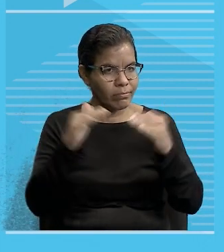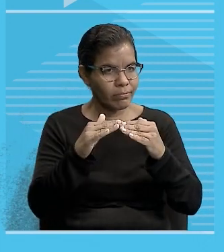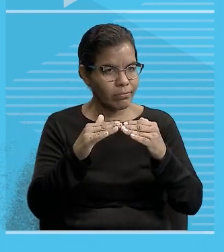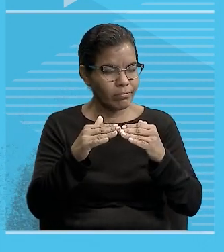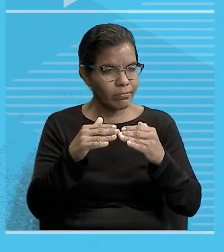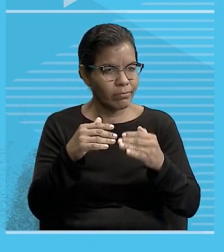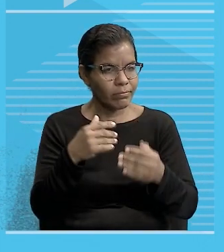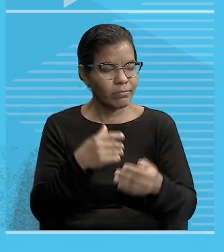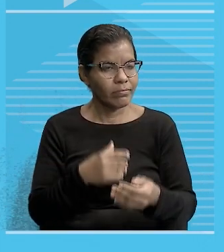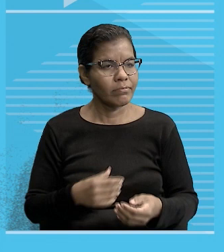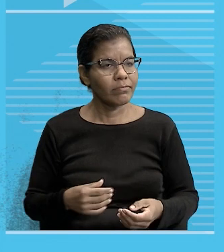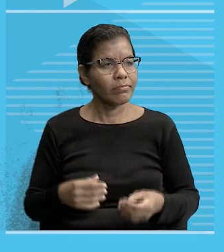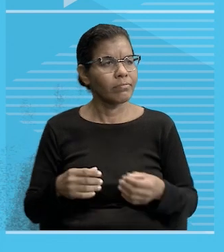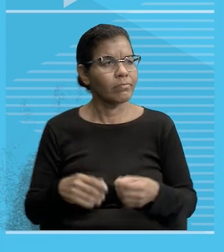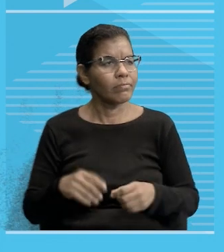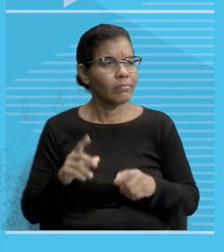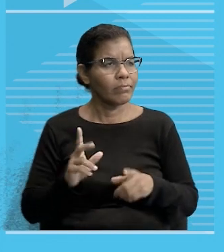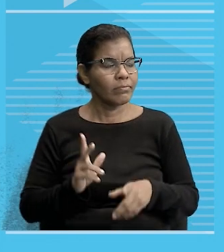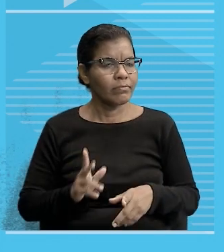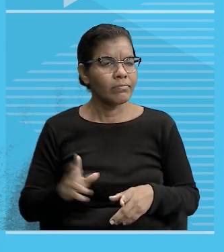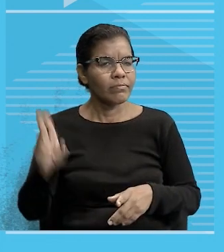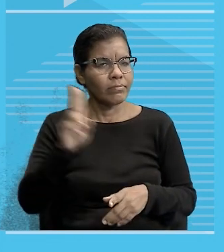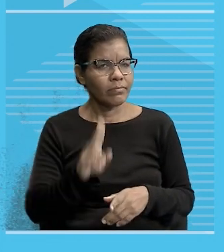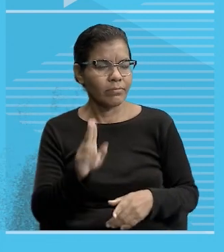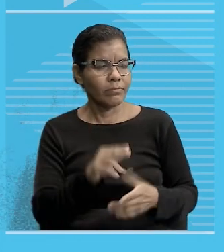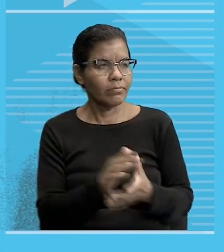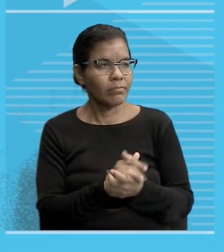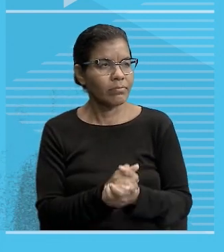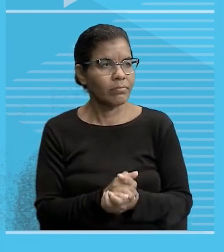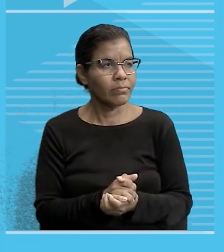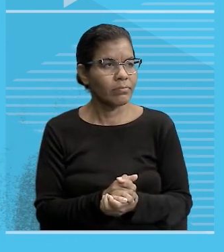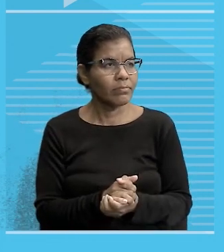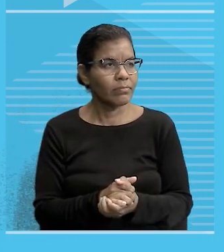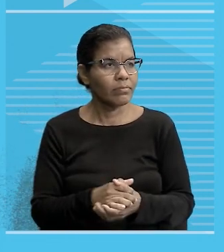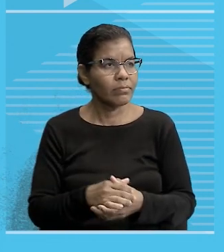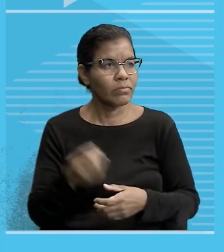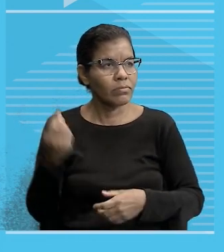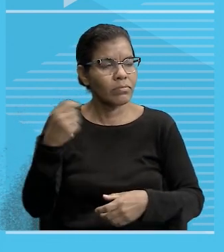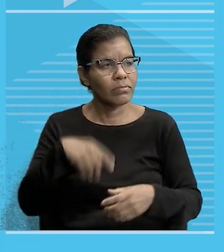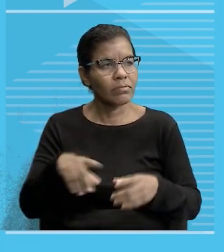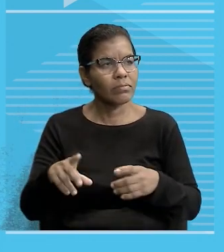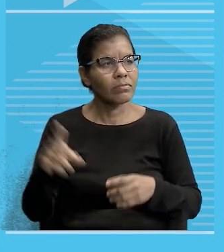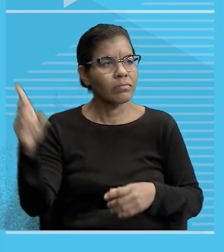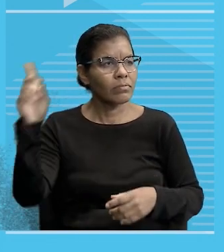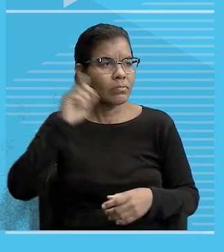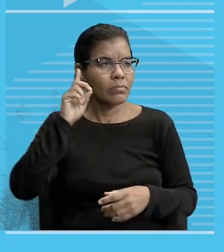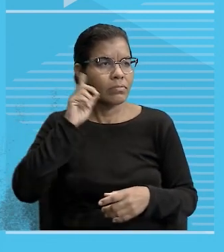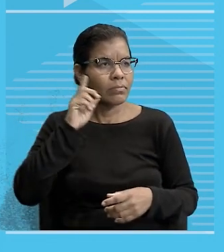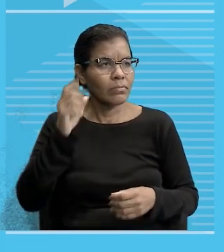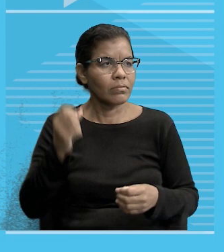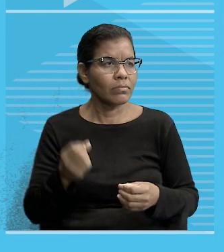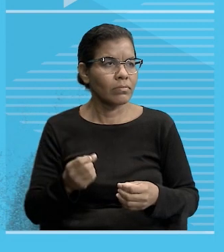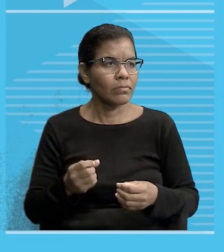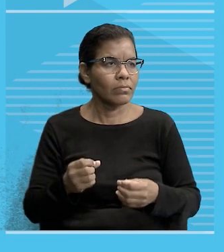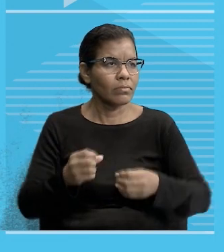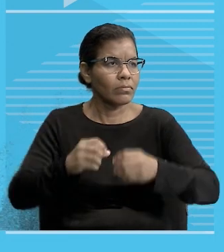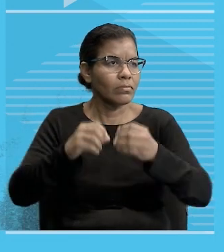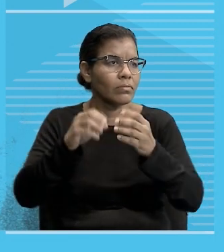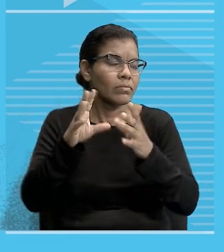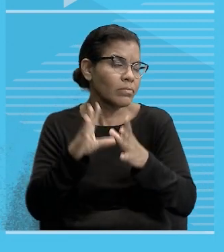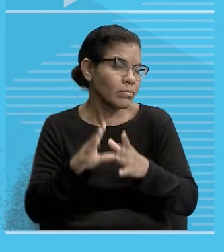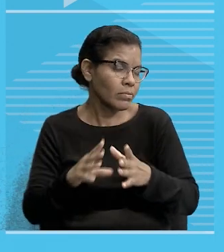de limpeza que deverá ser seguido B orientar quanto a data da inspeção